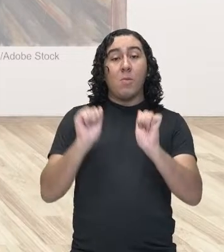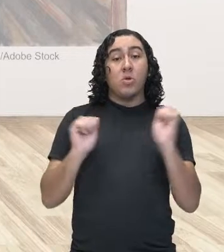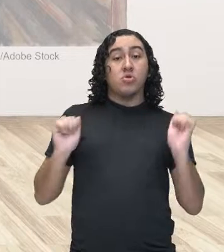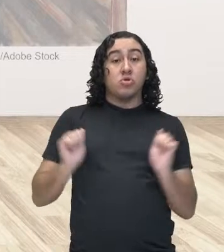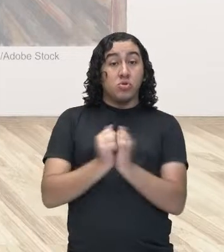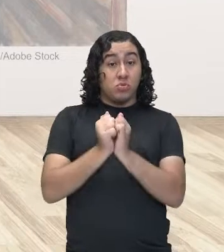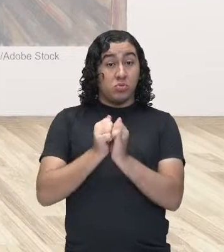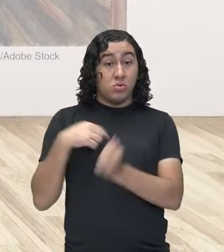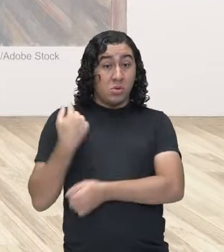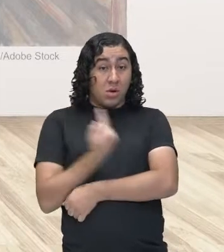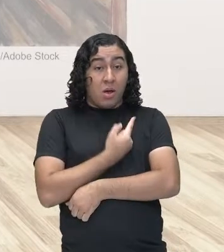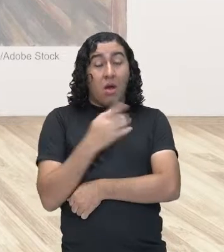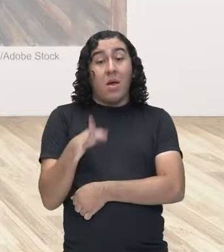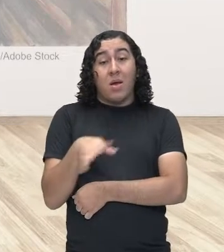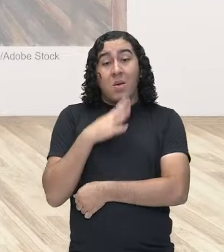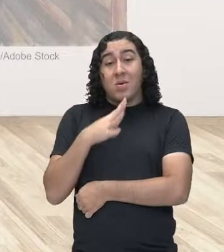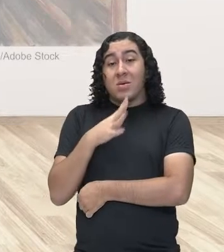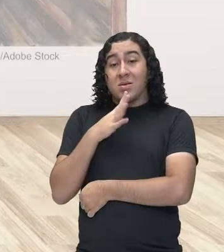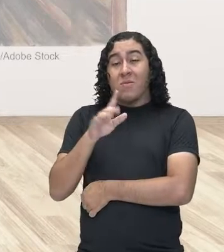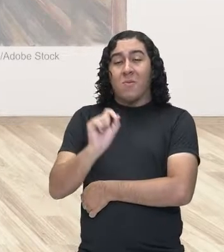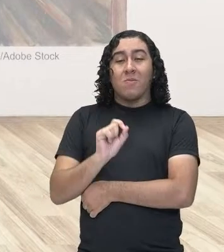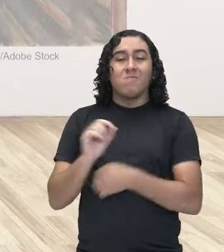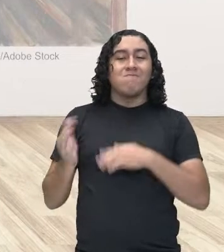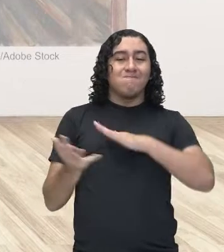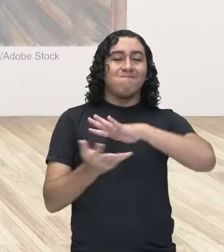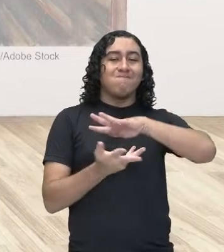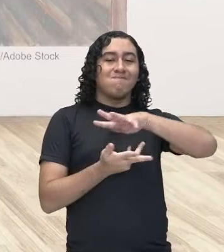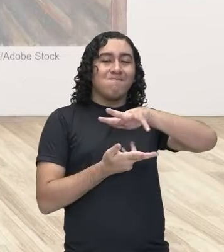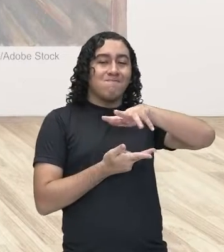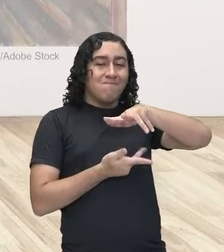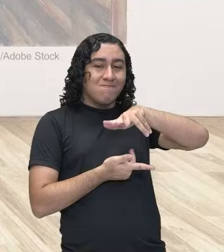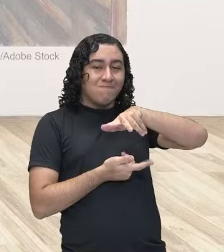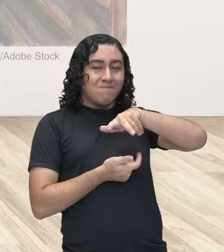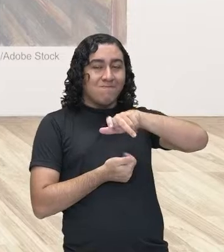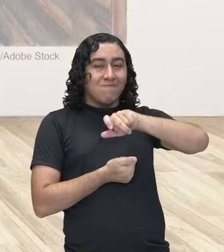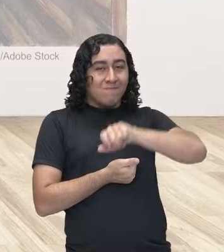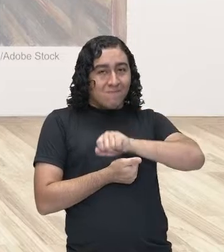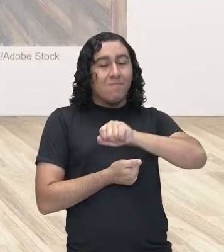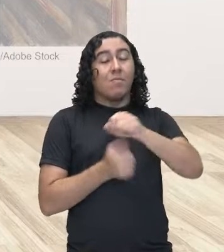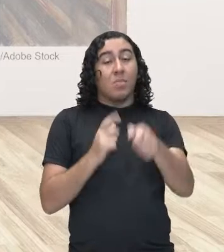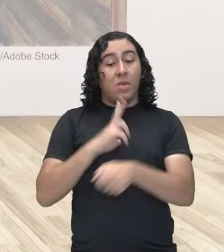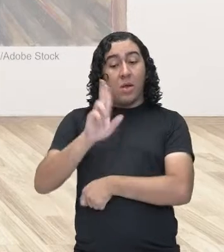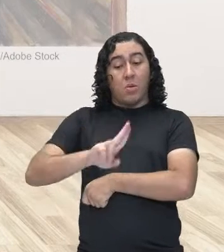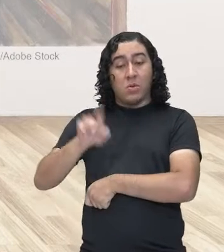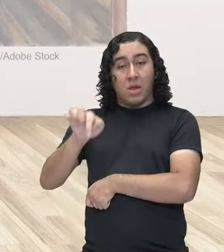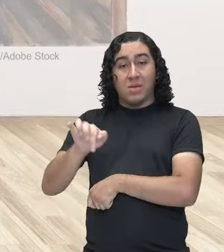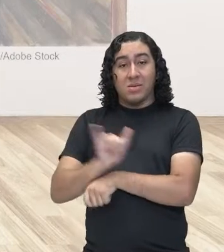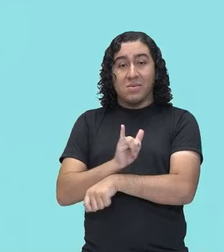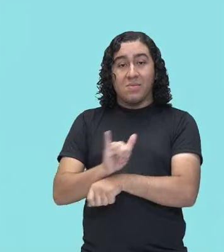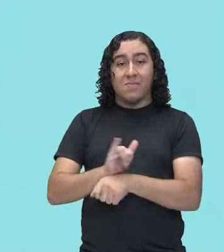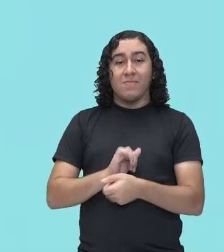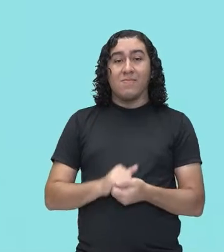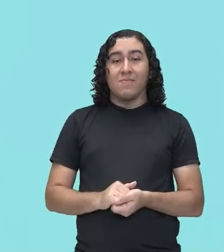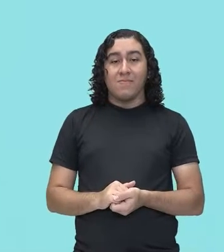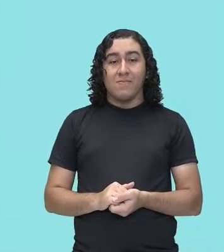e conhecer o mundo, viajar pelo tempo através dessa técnica.